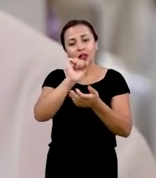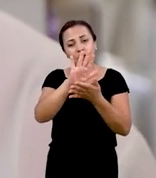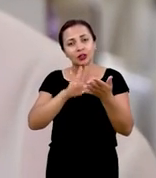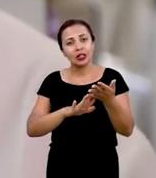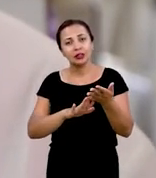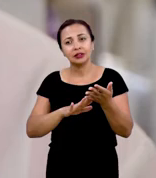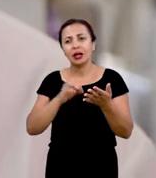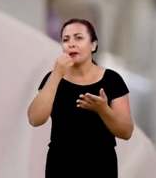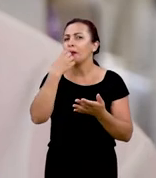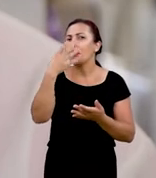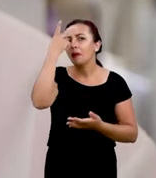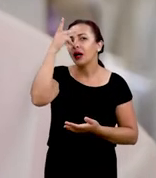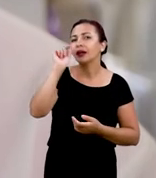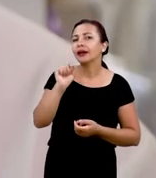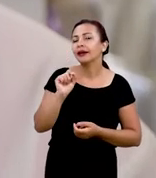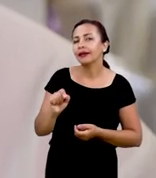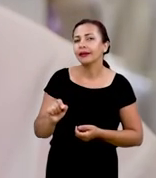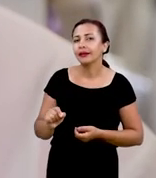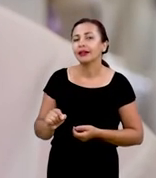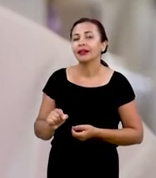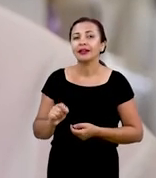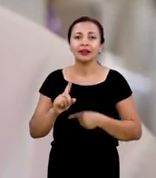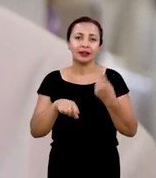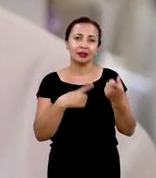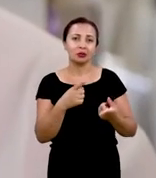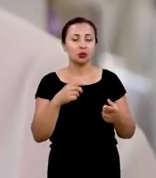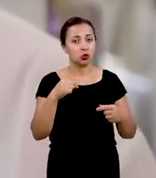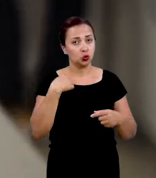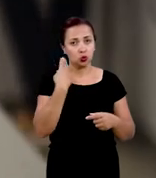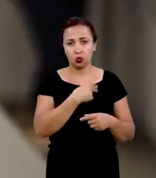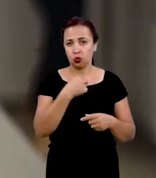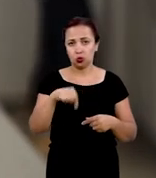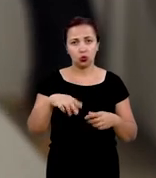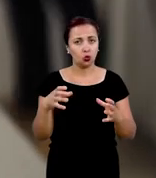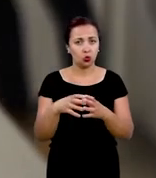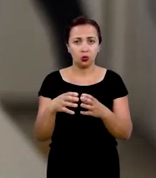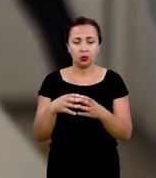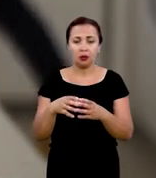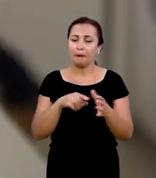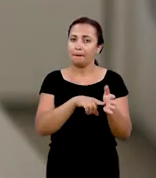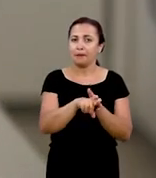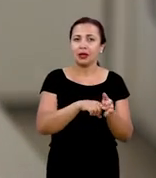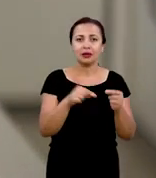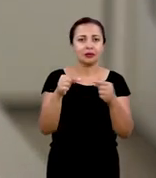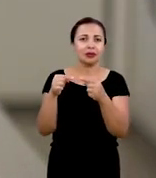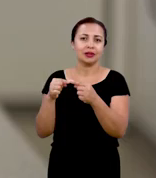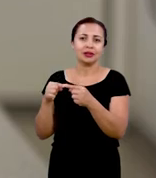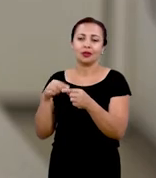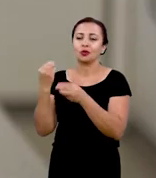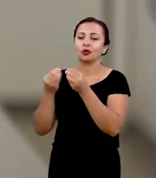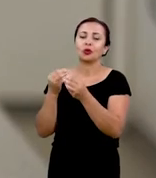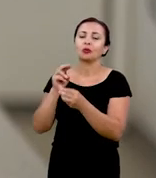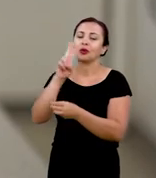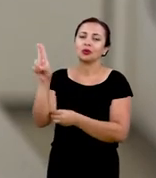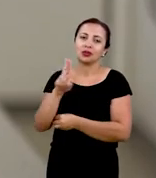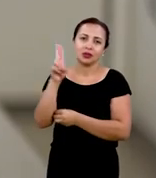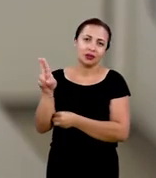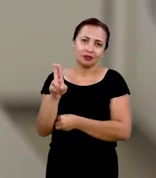atividades terapêuticas, mas a gente não faz aqui no nosso grupo a chamada pesquisa aplicada, que seria a utilização de